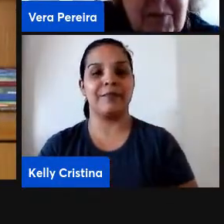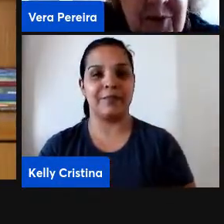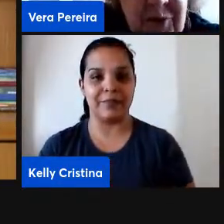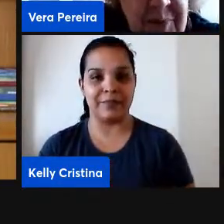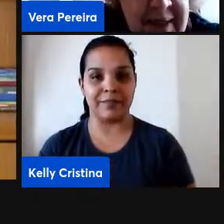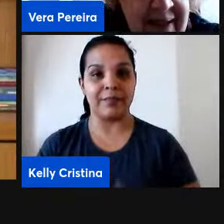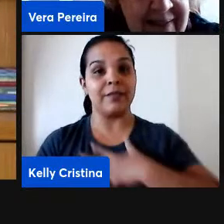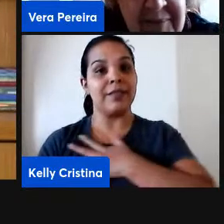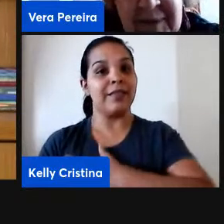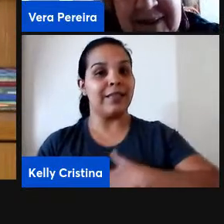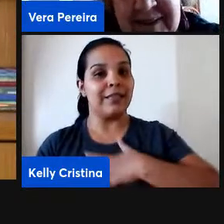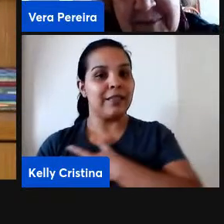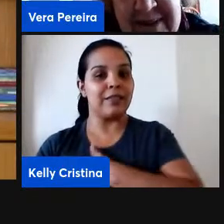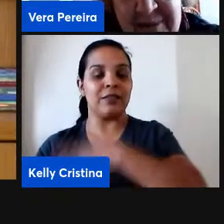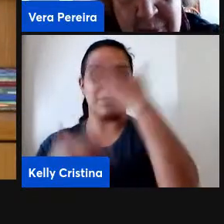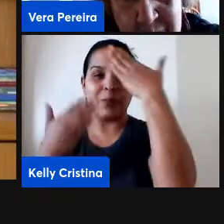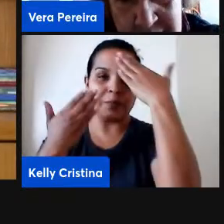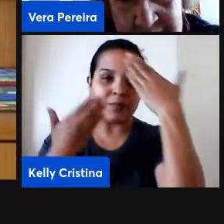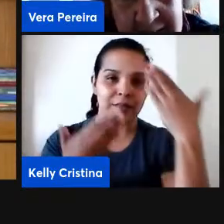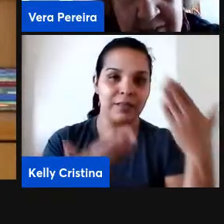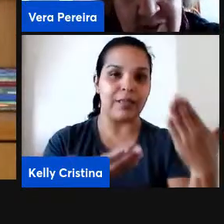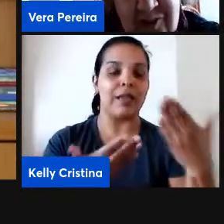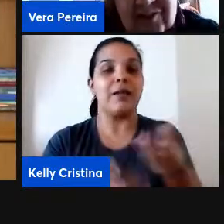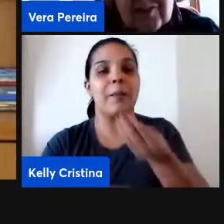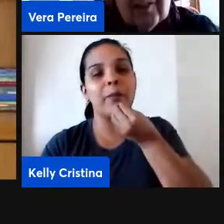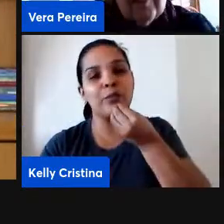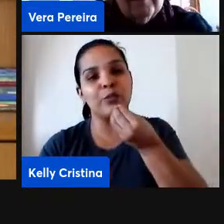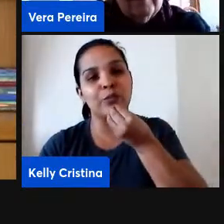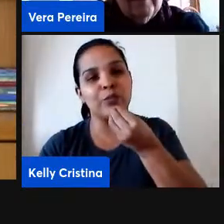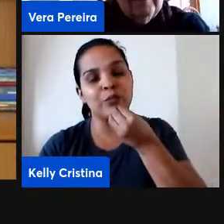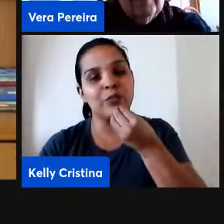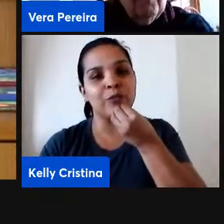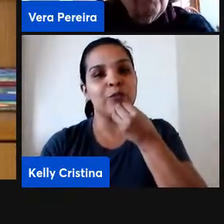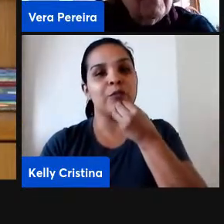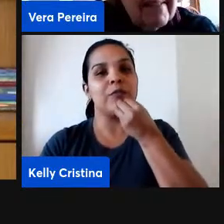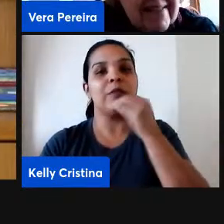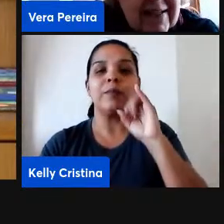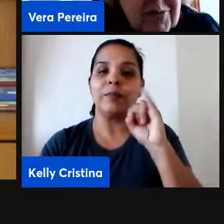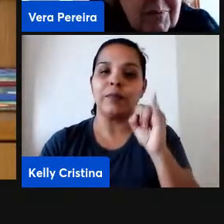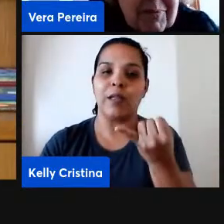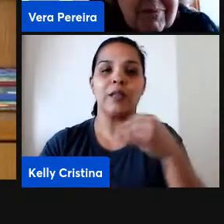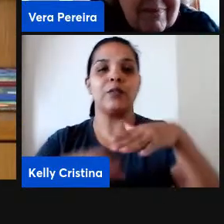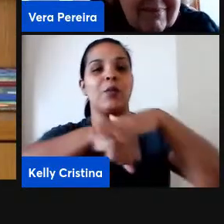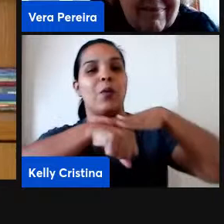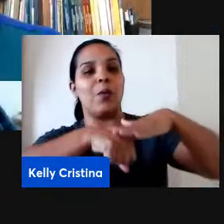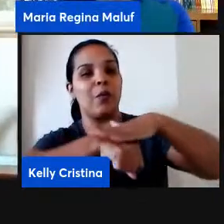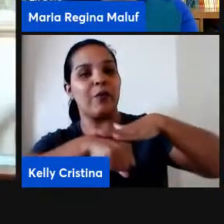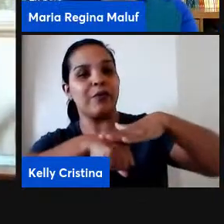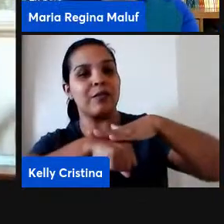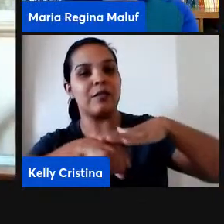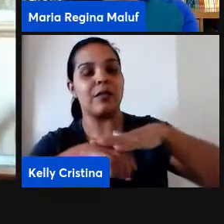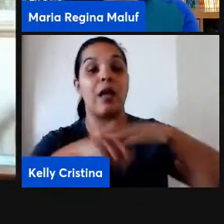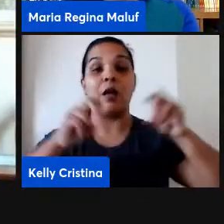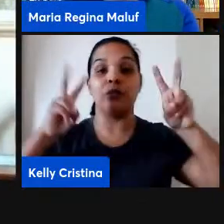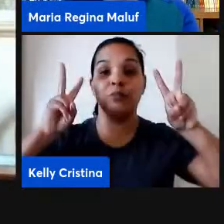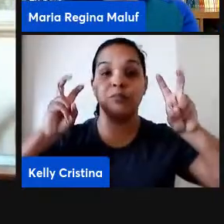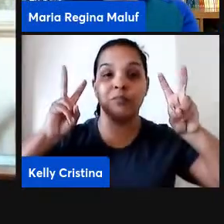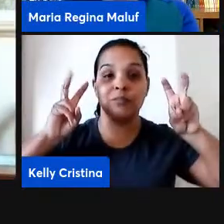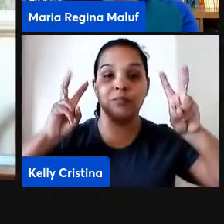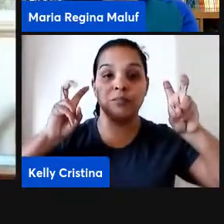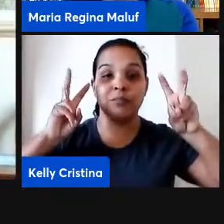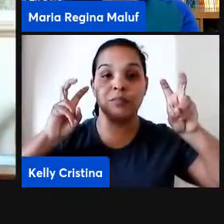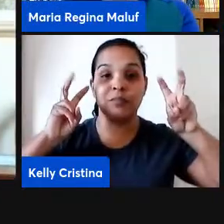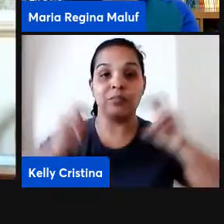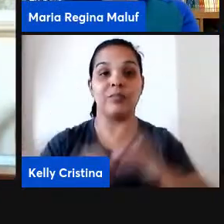Queridos, muito obrigada pela oportunidade de a gente conversar sobre um tema assim